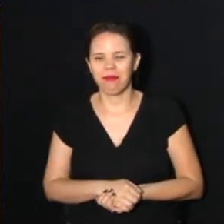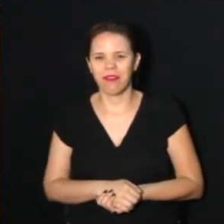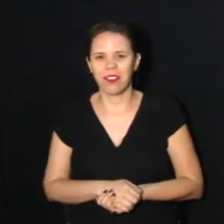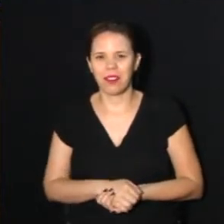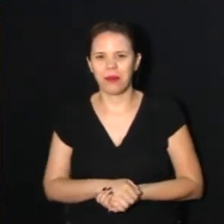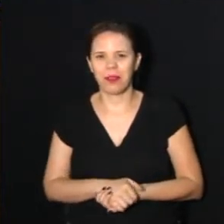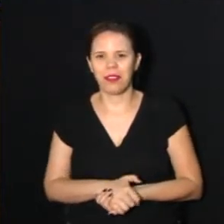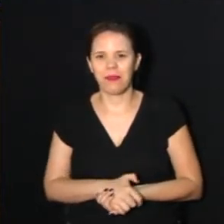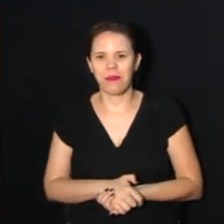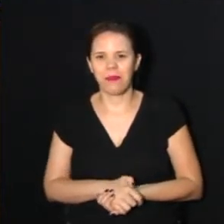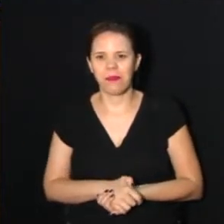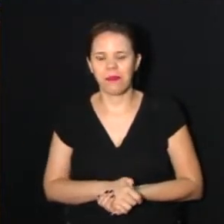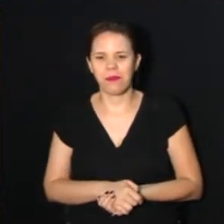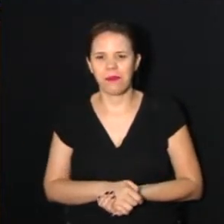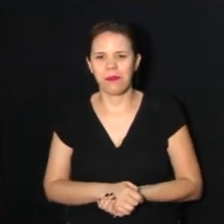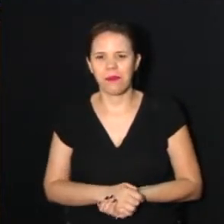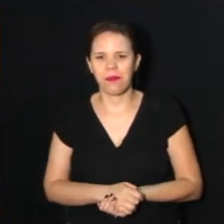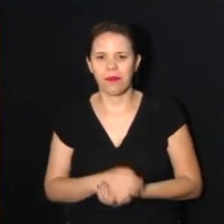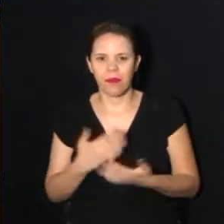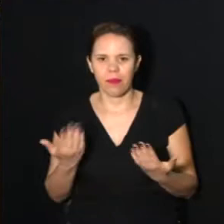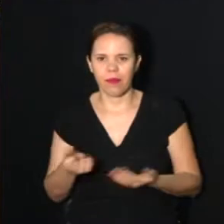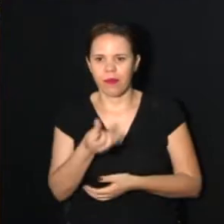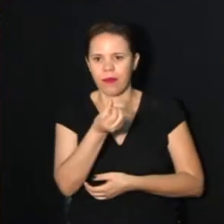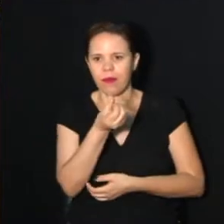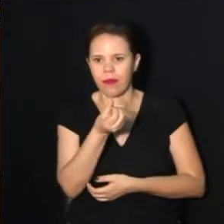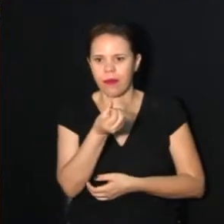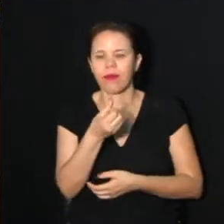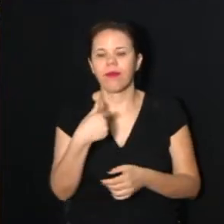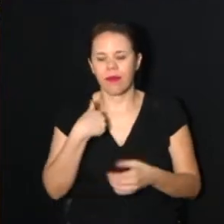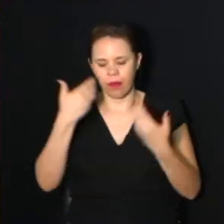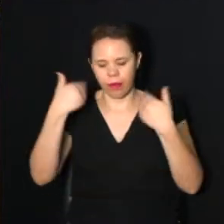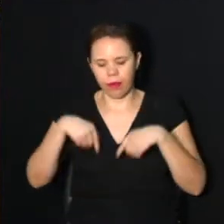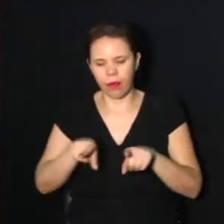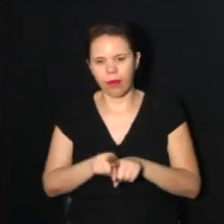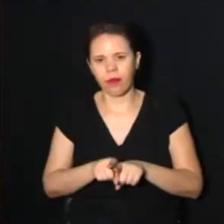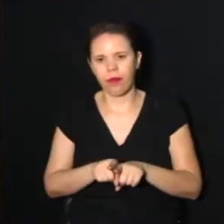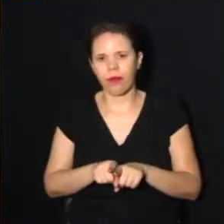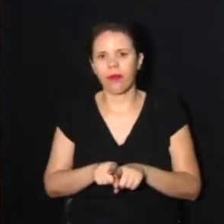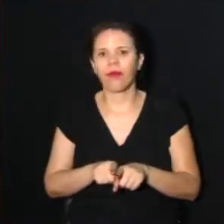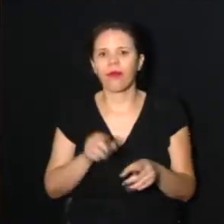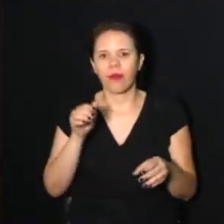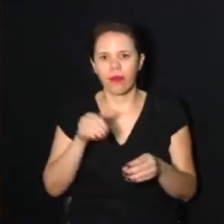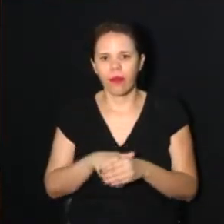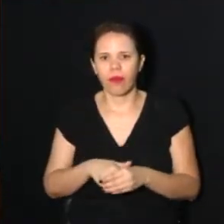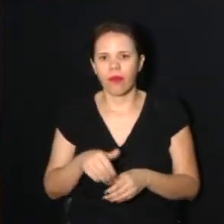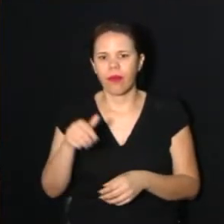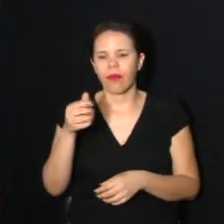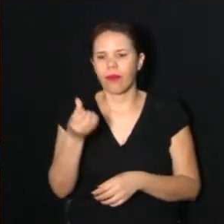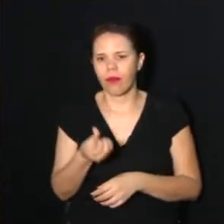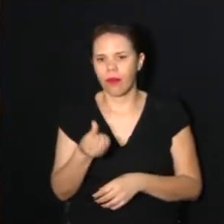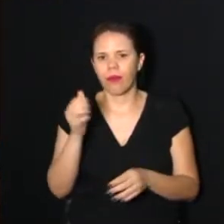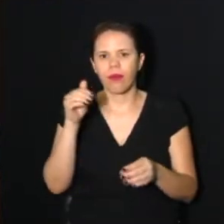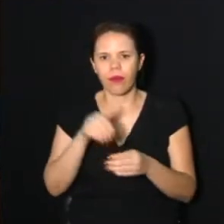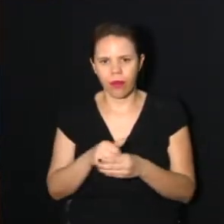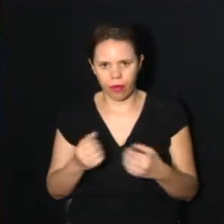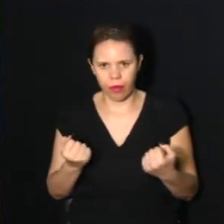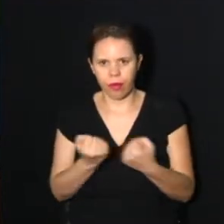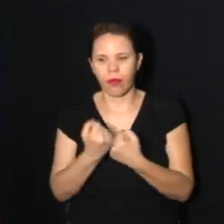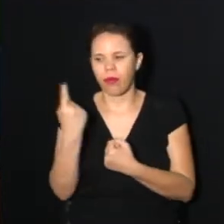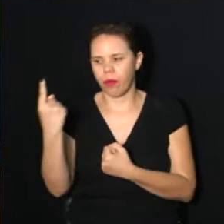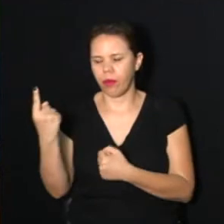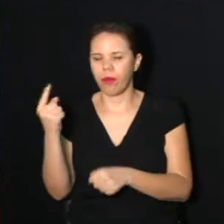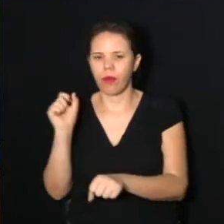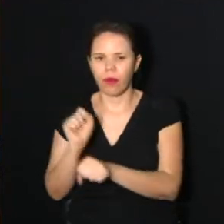votou, né? Então, com 6... Eu também voto favorável na qualidade de membro da comissão. Com 6 votos favoráveis e uma